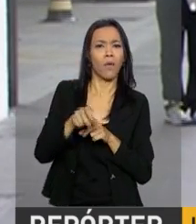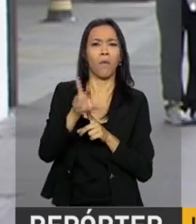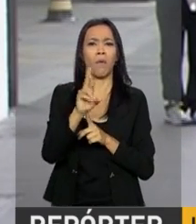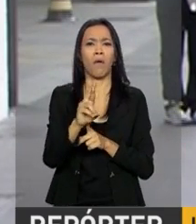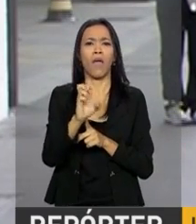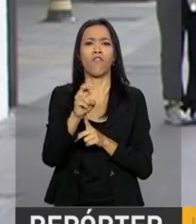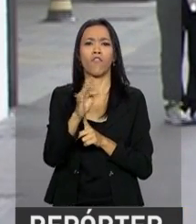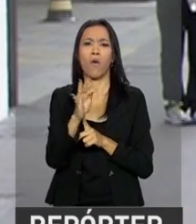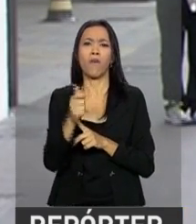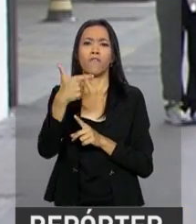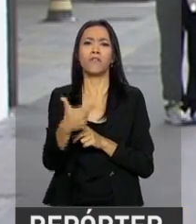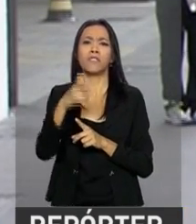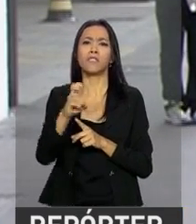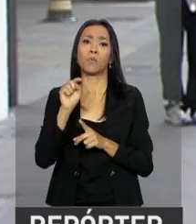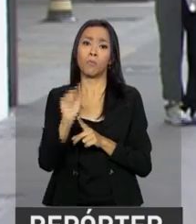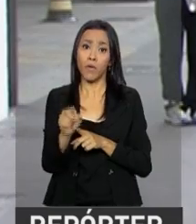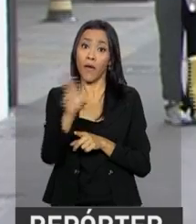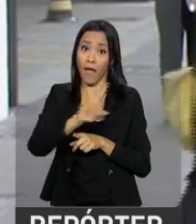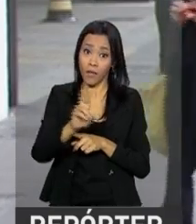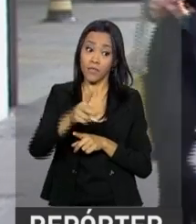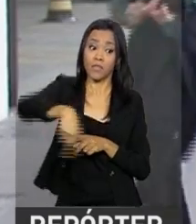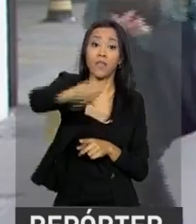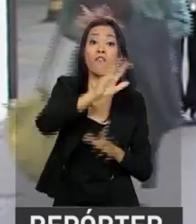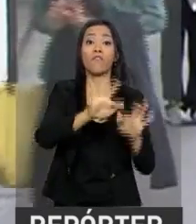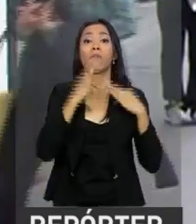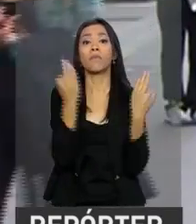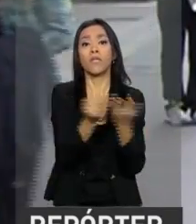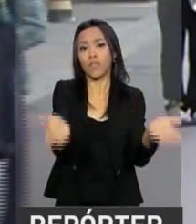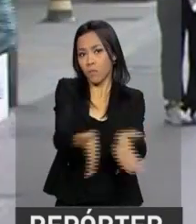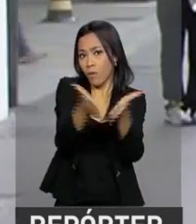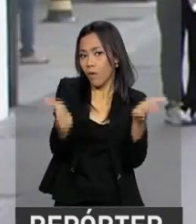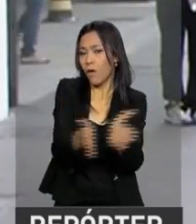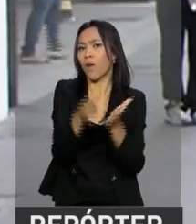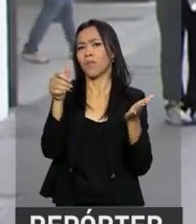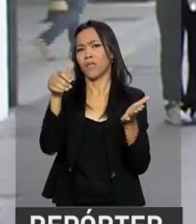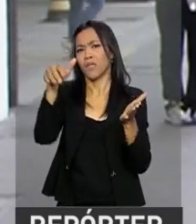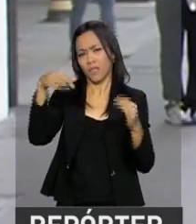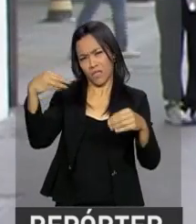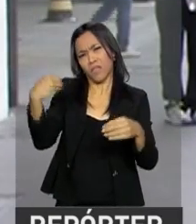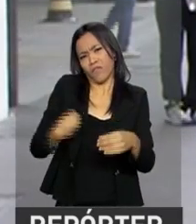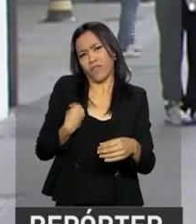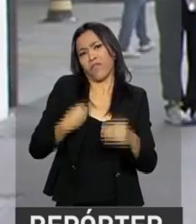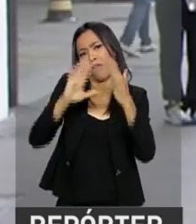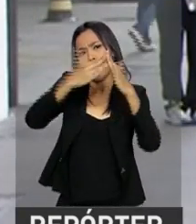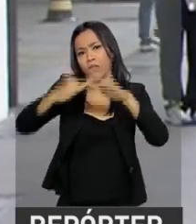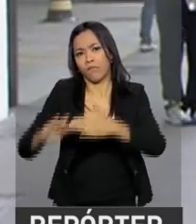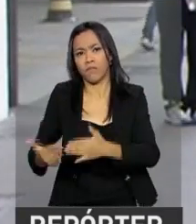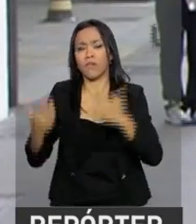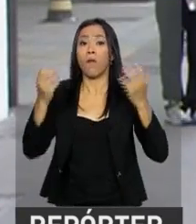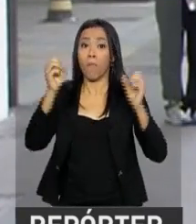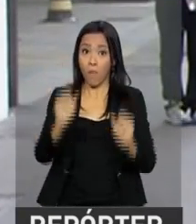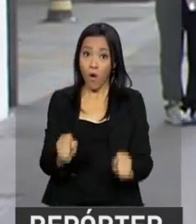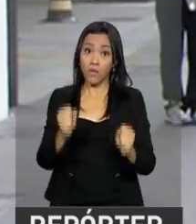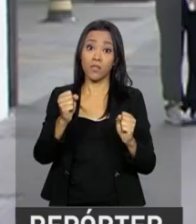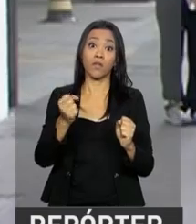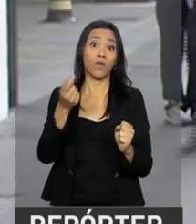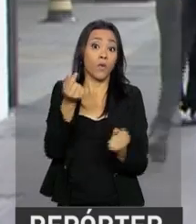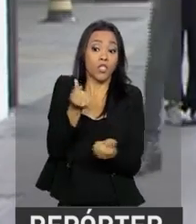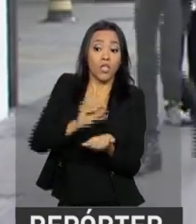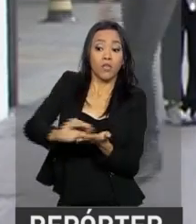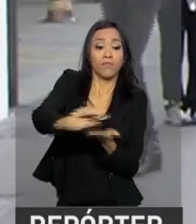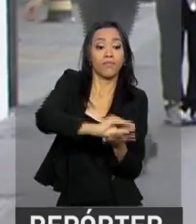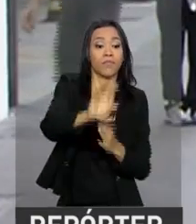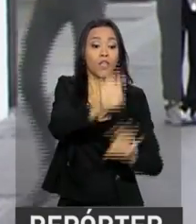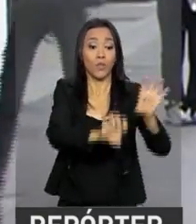de cinco mil reais para que famílias de baixa renda moradoras de aglomerados urbanos como favelas possam investir na melhoria da estrutura